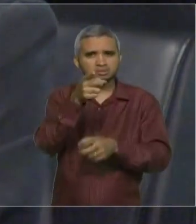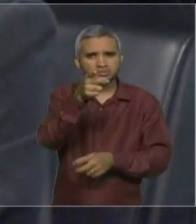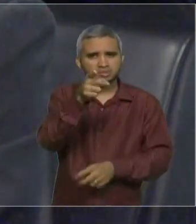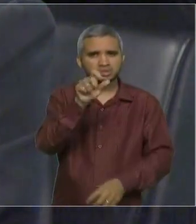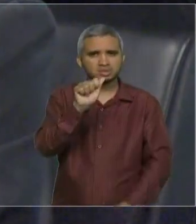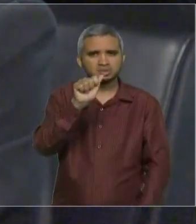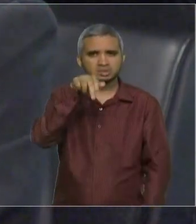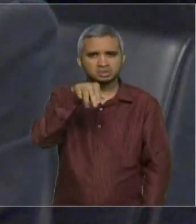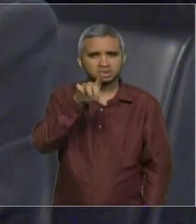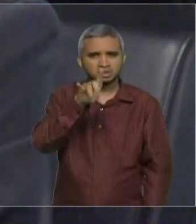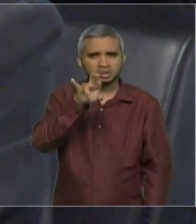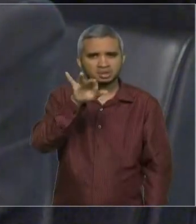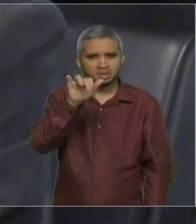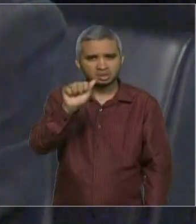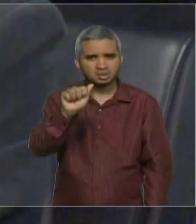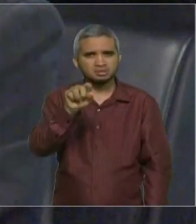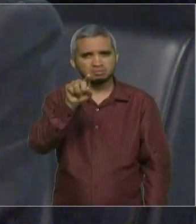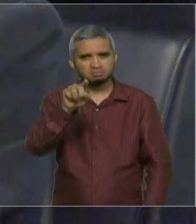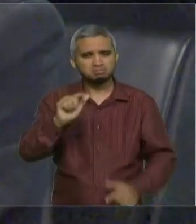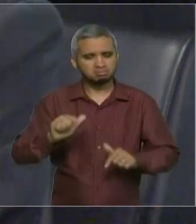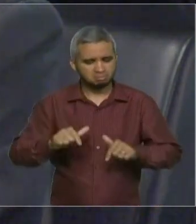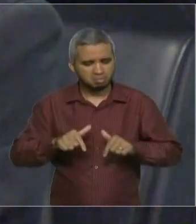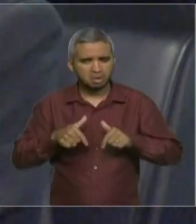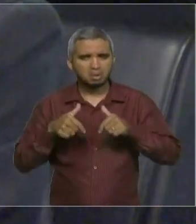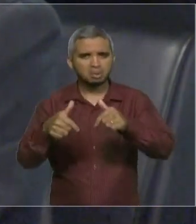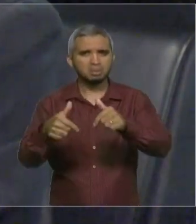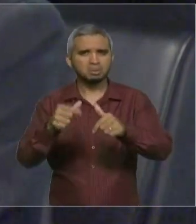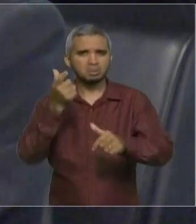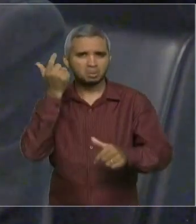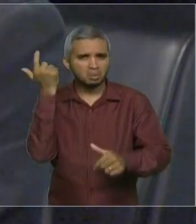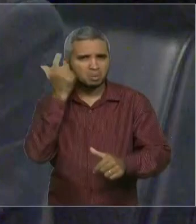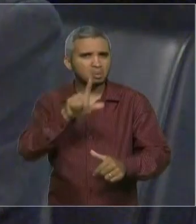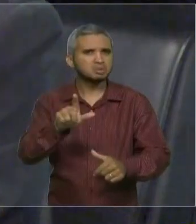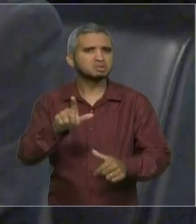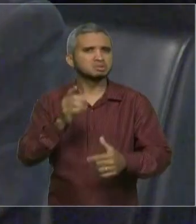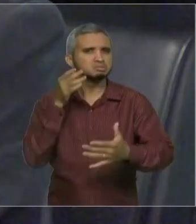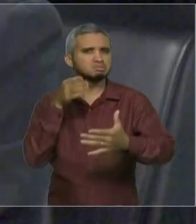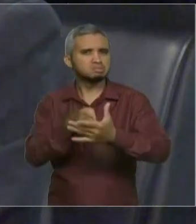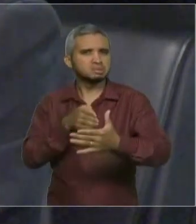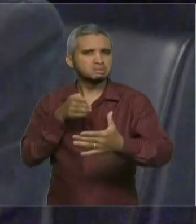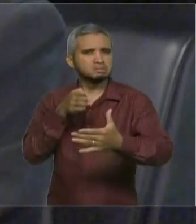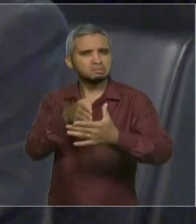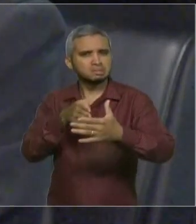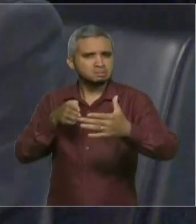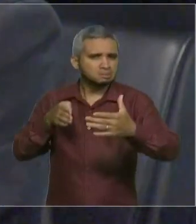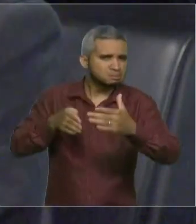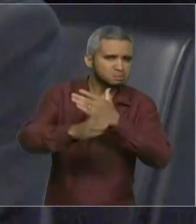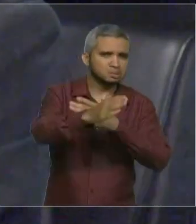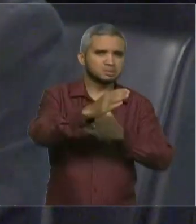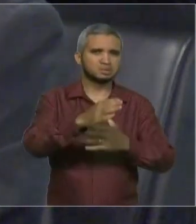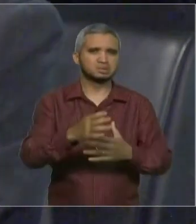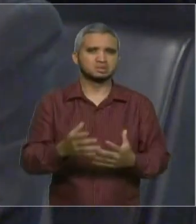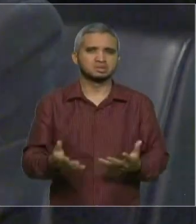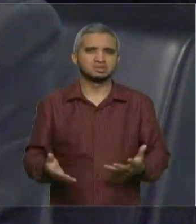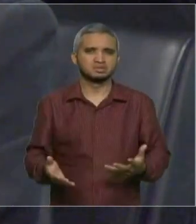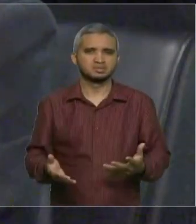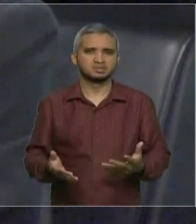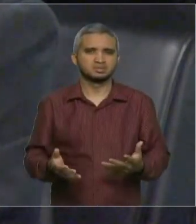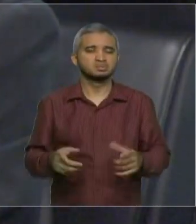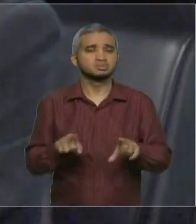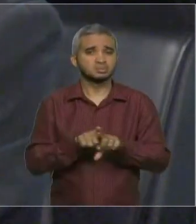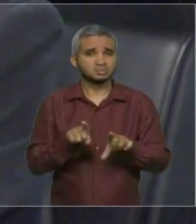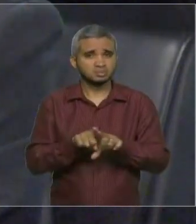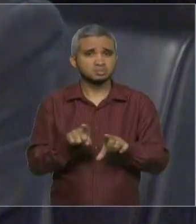tantas limitações, e há uma esperança para que as pessoas realmente possam também ter nas suas